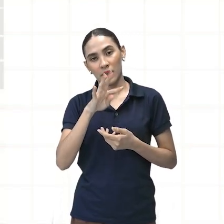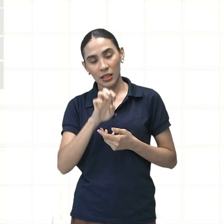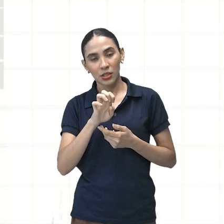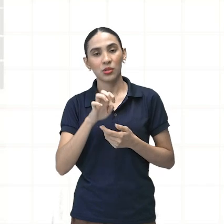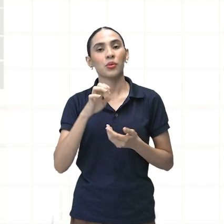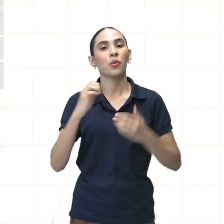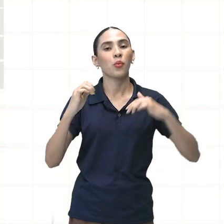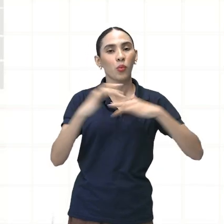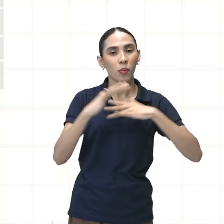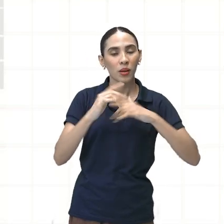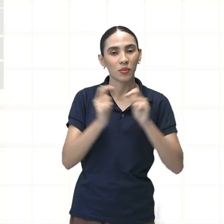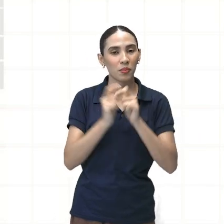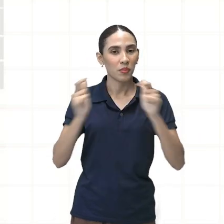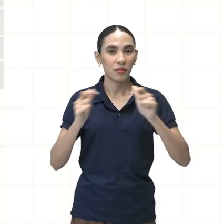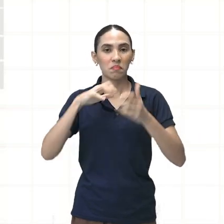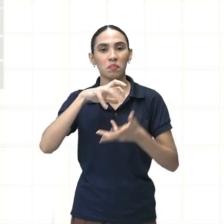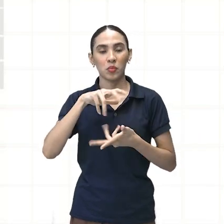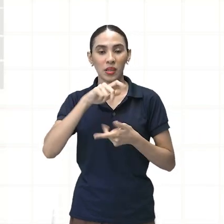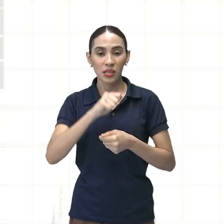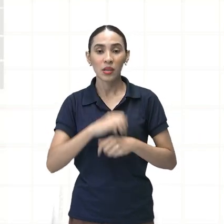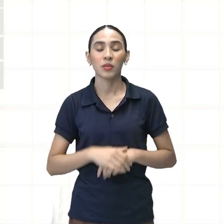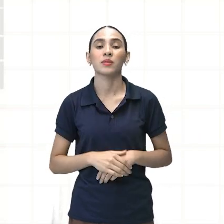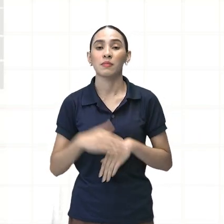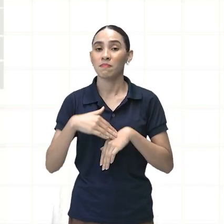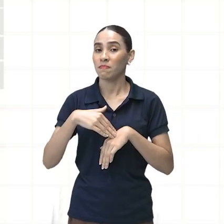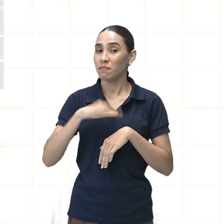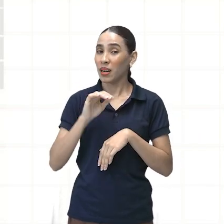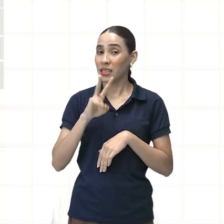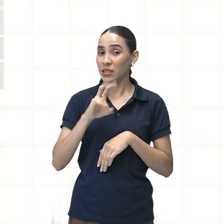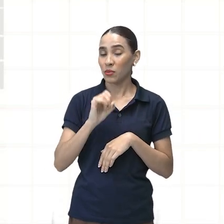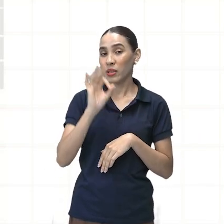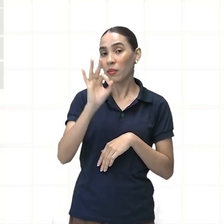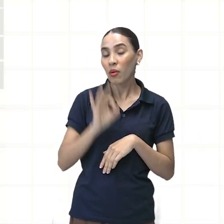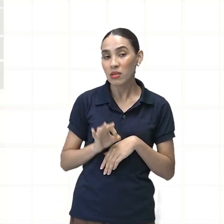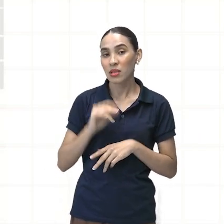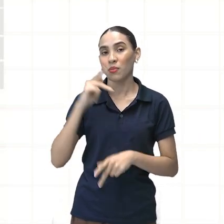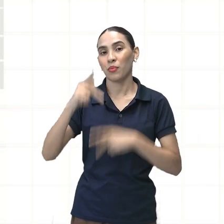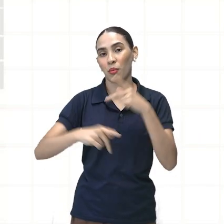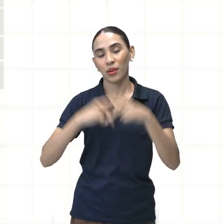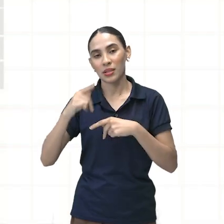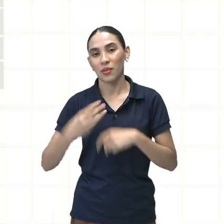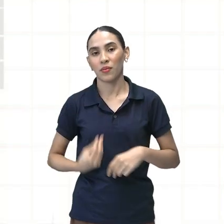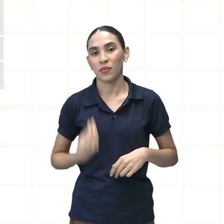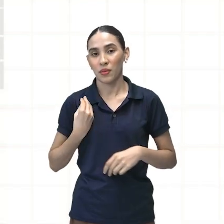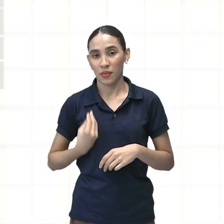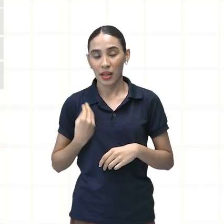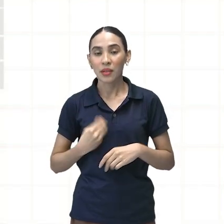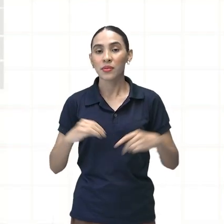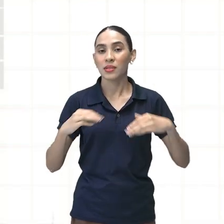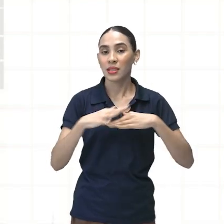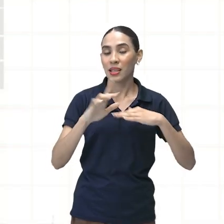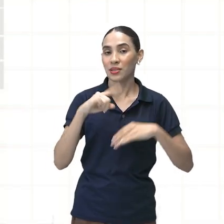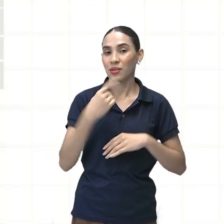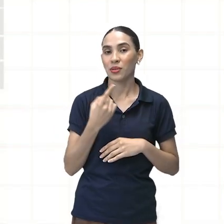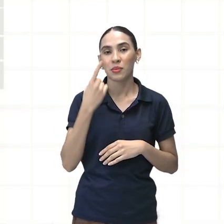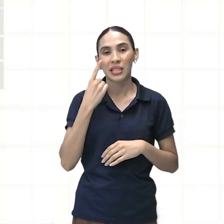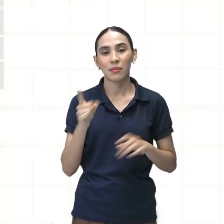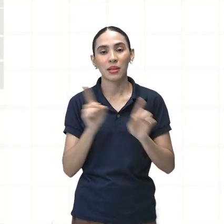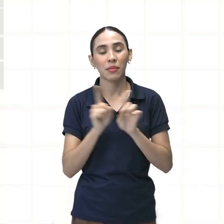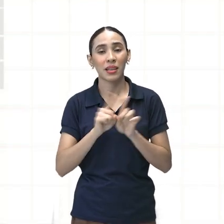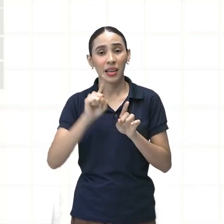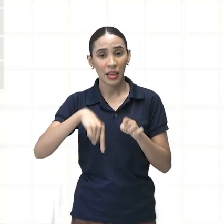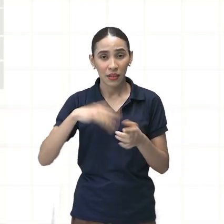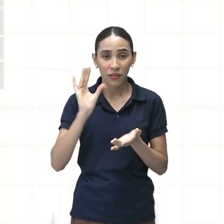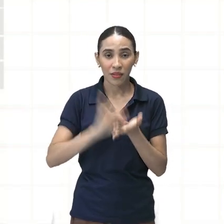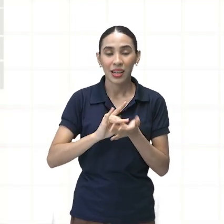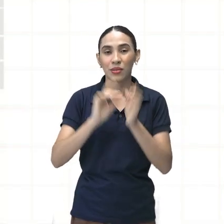urbano, com a maior parte da população, mais de 50% da população, vivendo em cidades, certo? E a gente observa que isso é